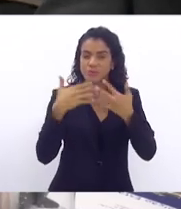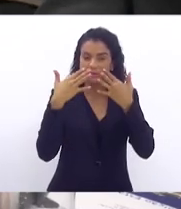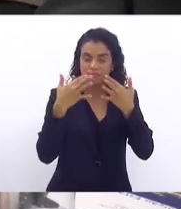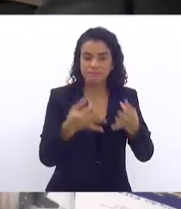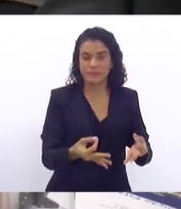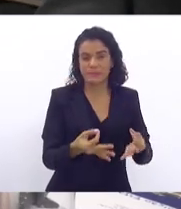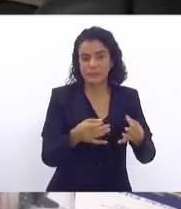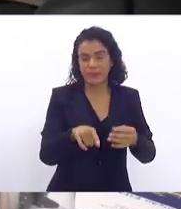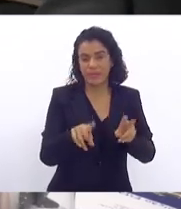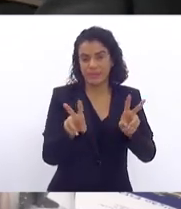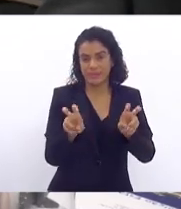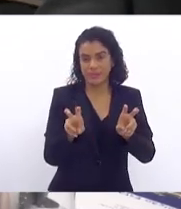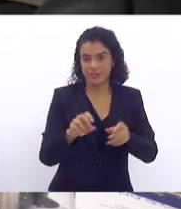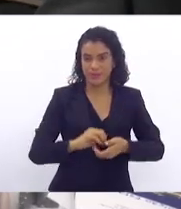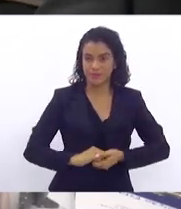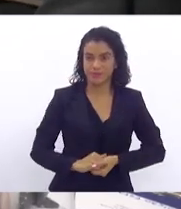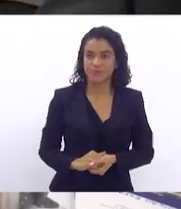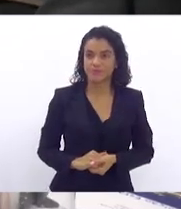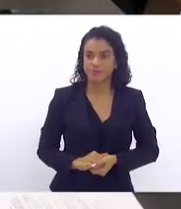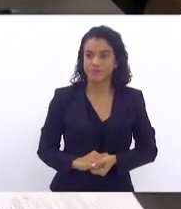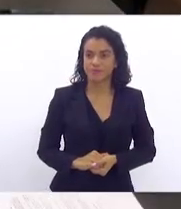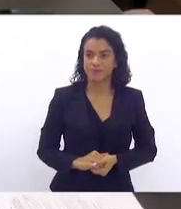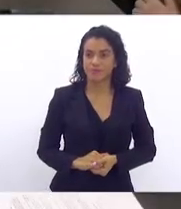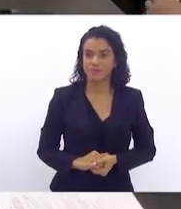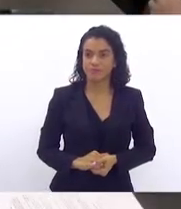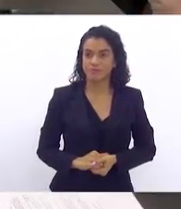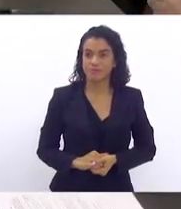atenção essa questão.